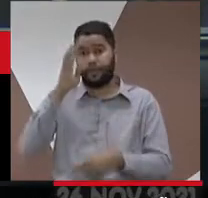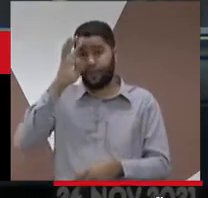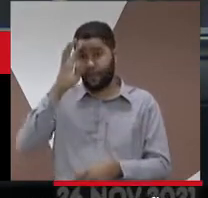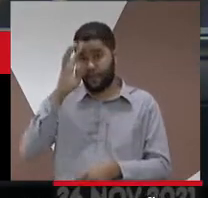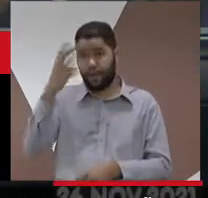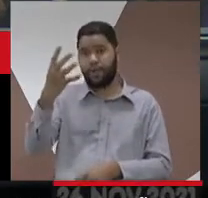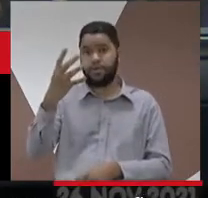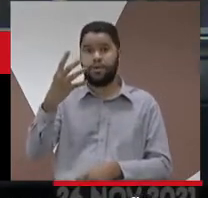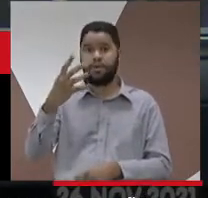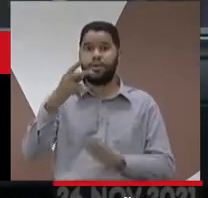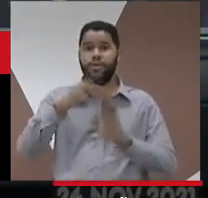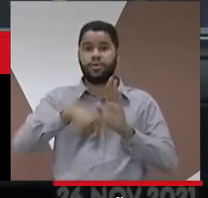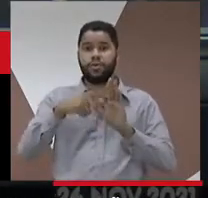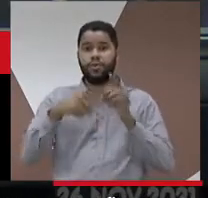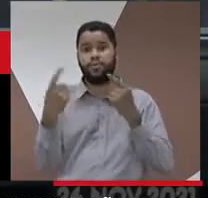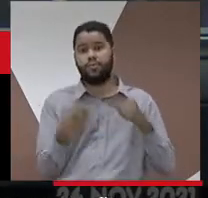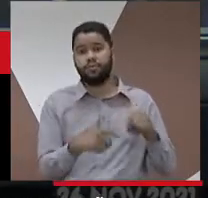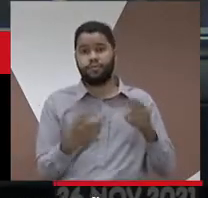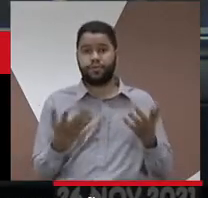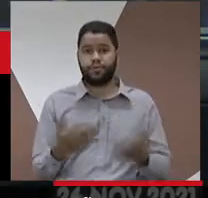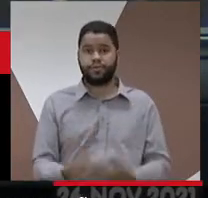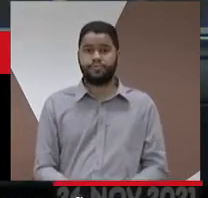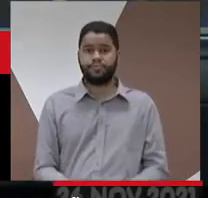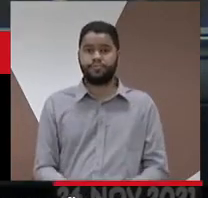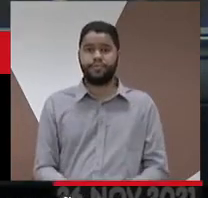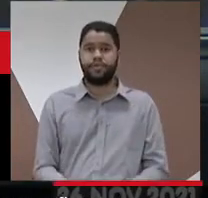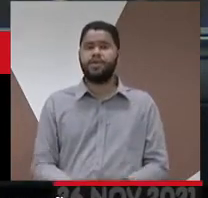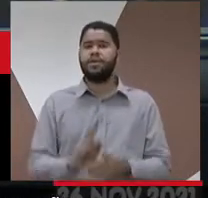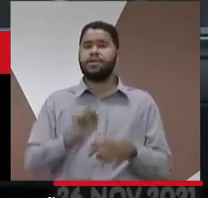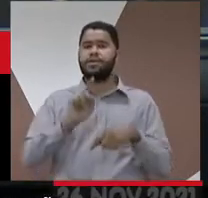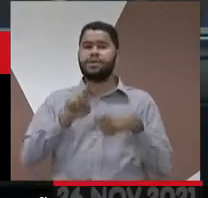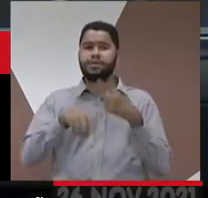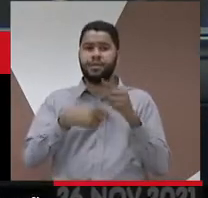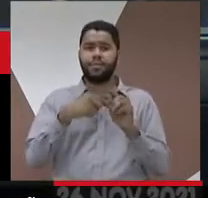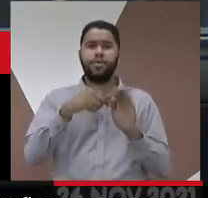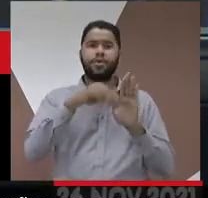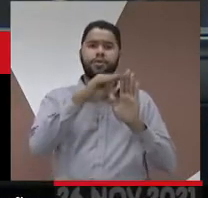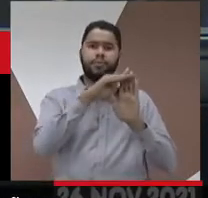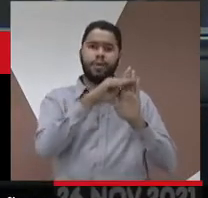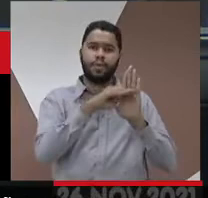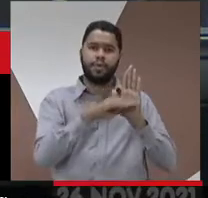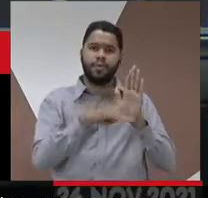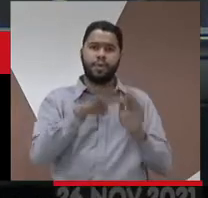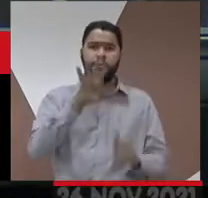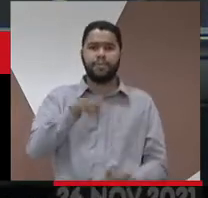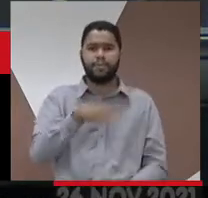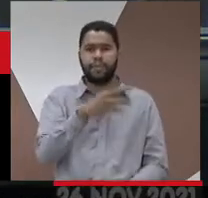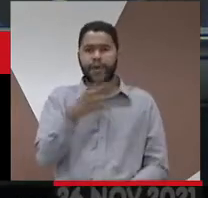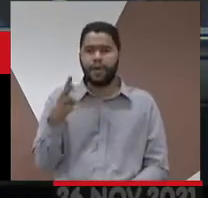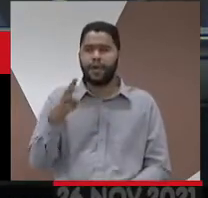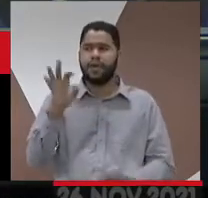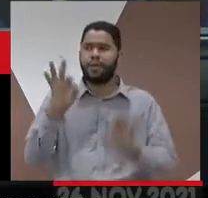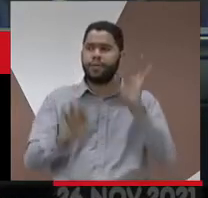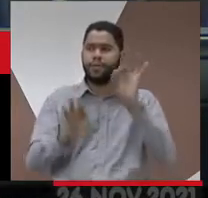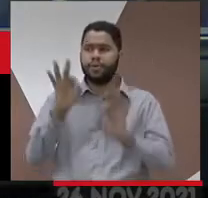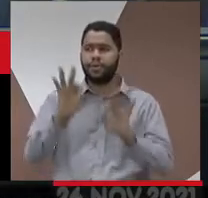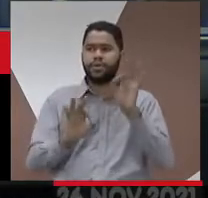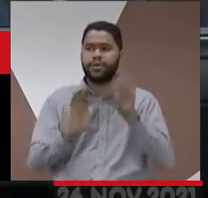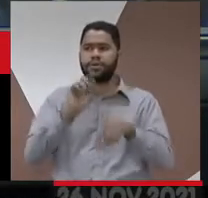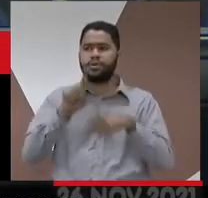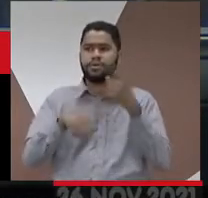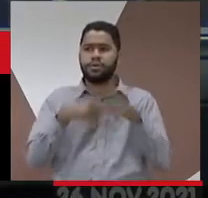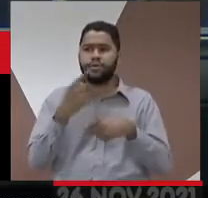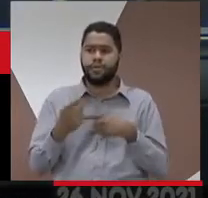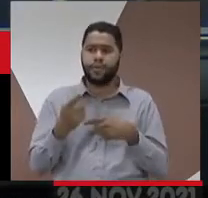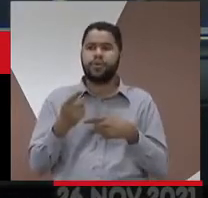no anteprojeto, para depois fazer a planilha, fazer o projeto, para depois fazer a planilha,